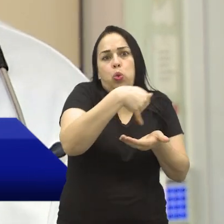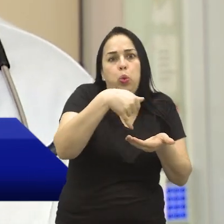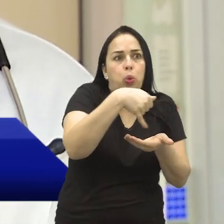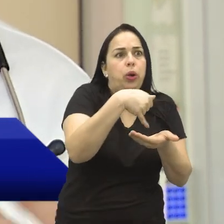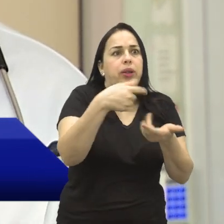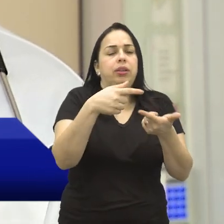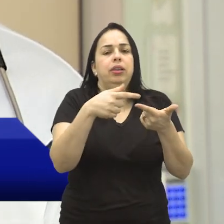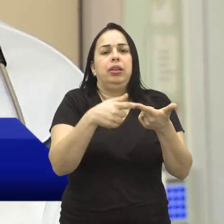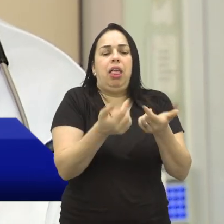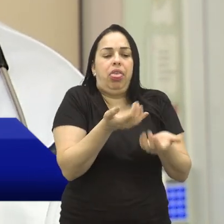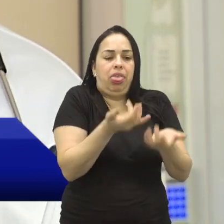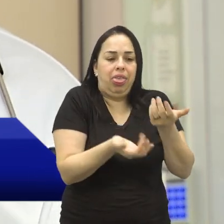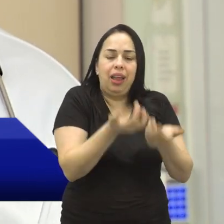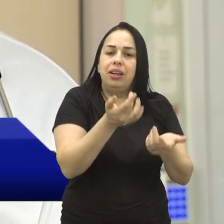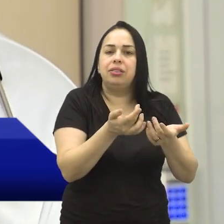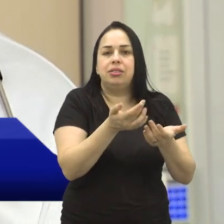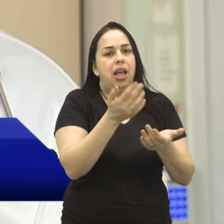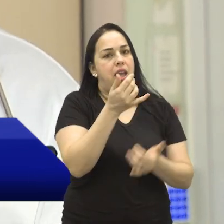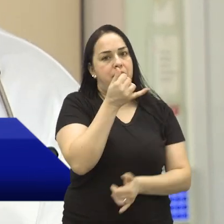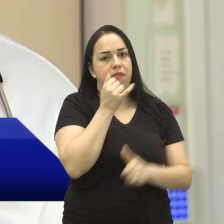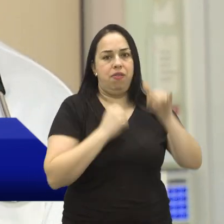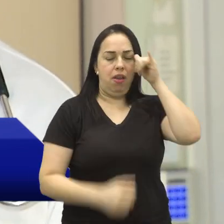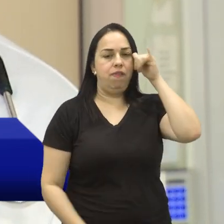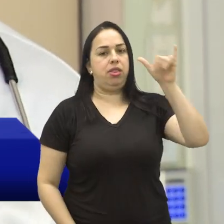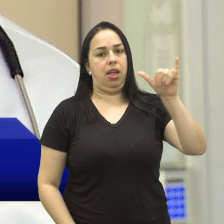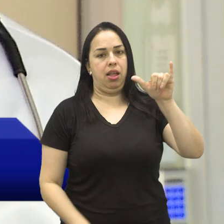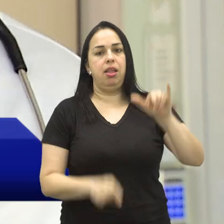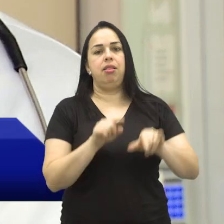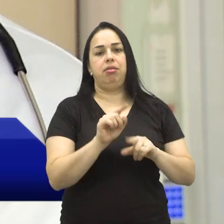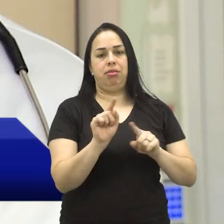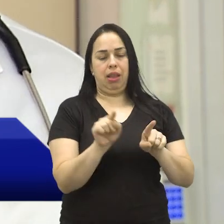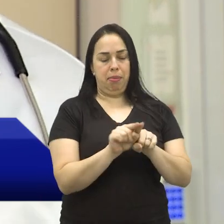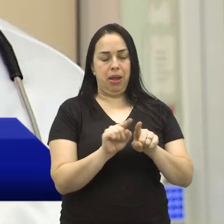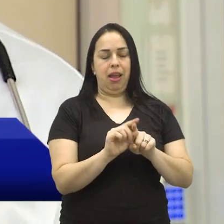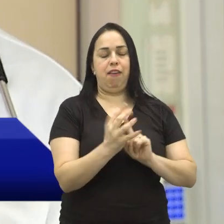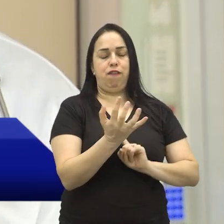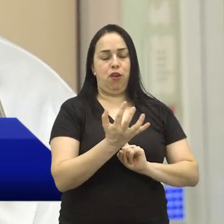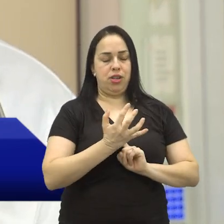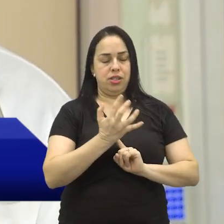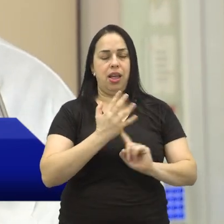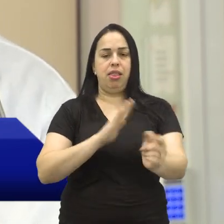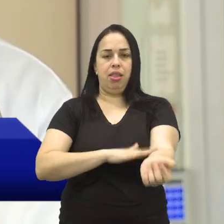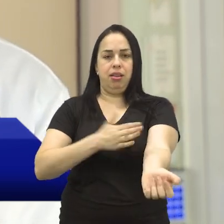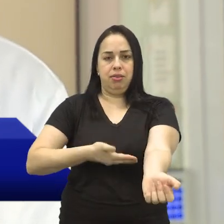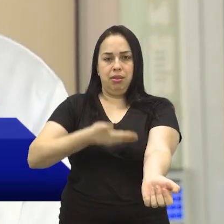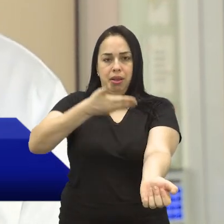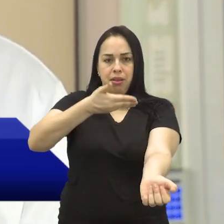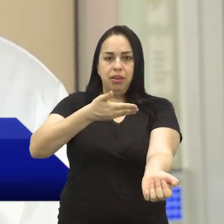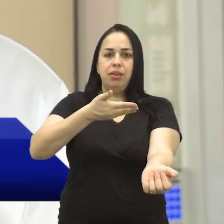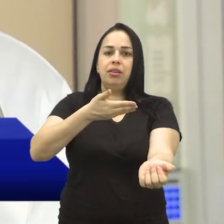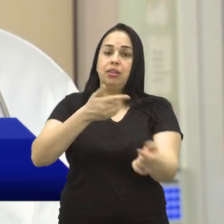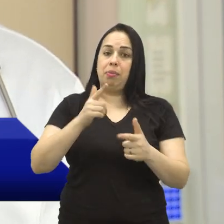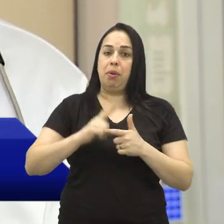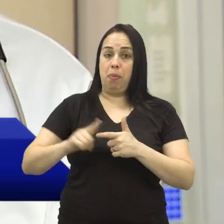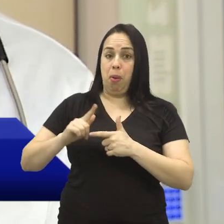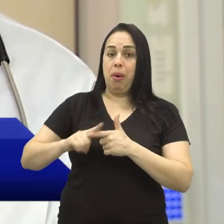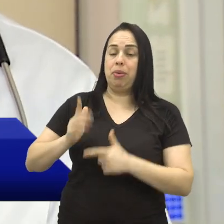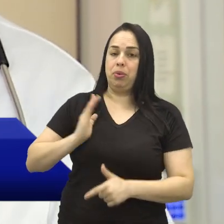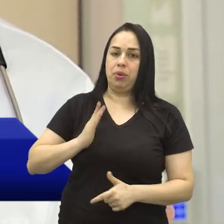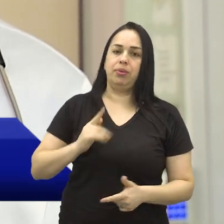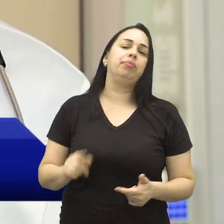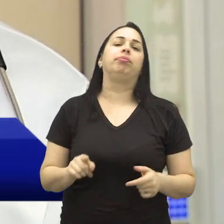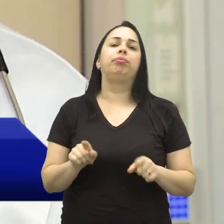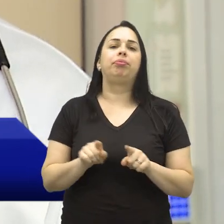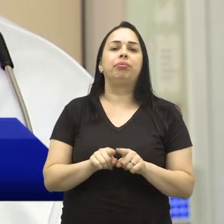gordura, então frituras. Esses alimentos também fazem aumentar a hipertensão também e aumenta o risco cardiovascular.